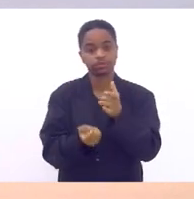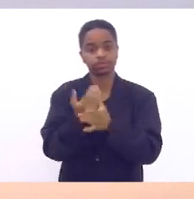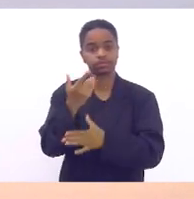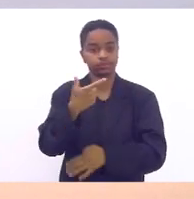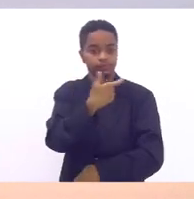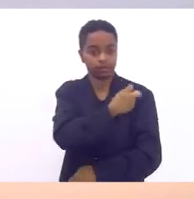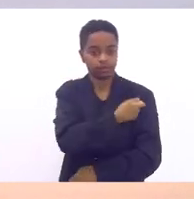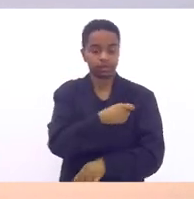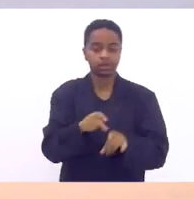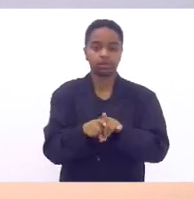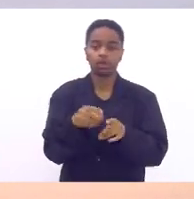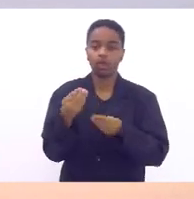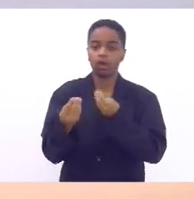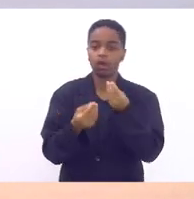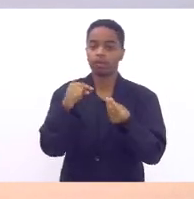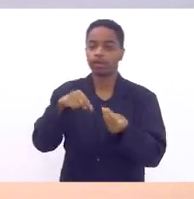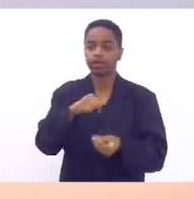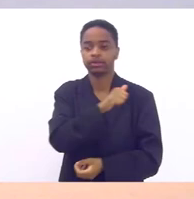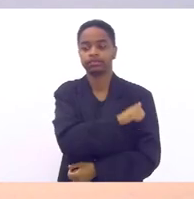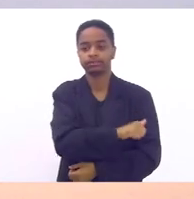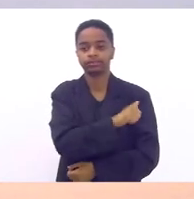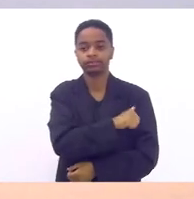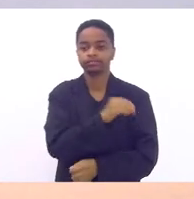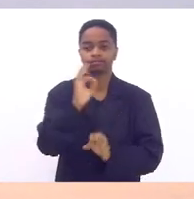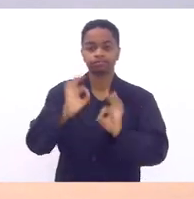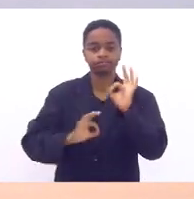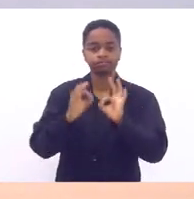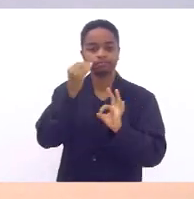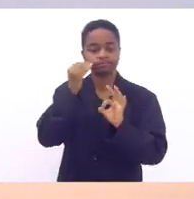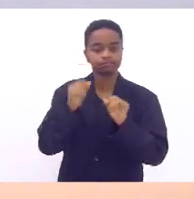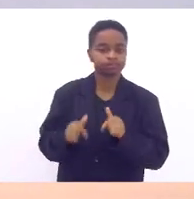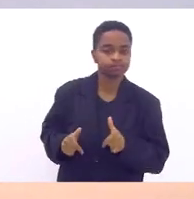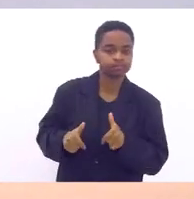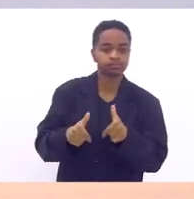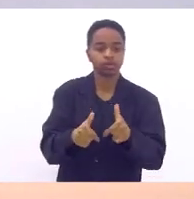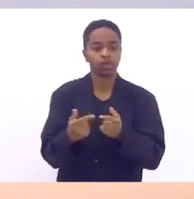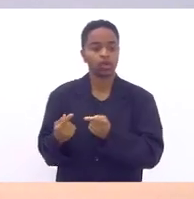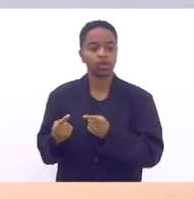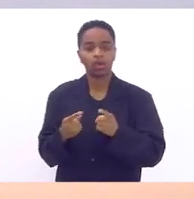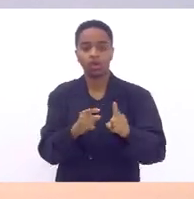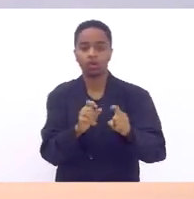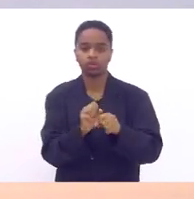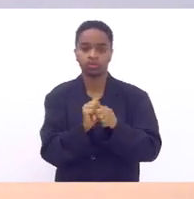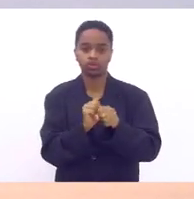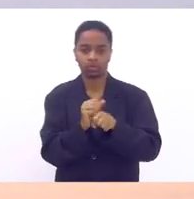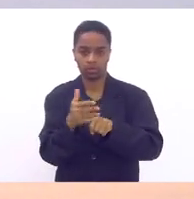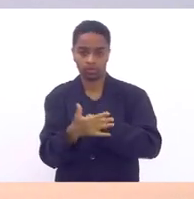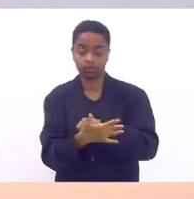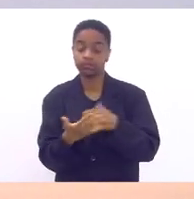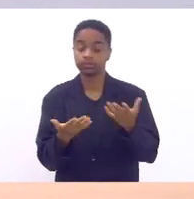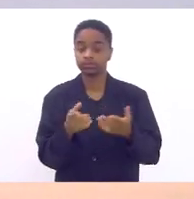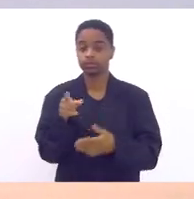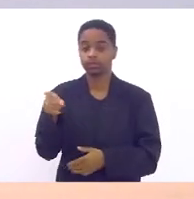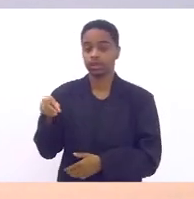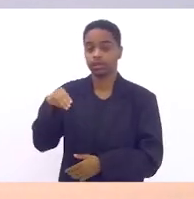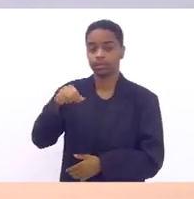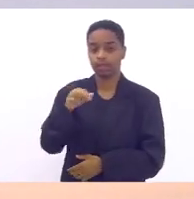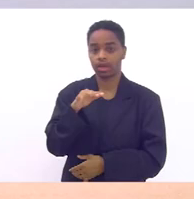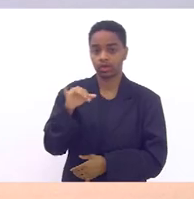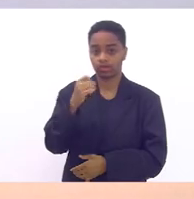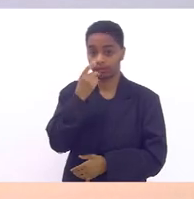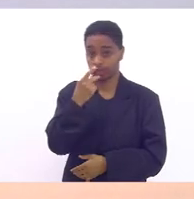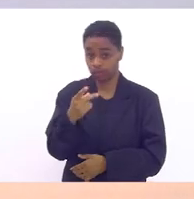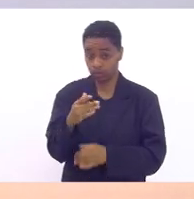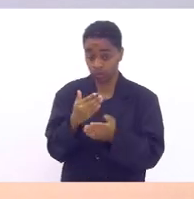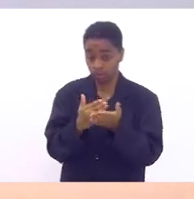estado do Rio de Janeiro se preparou para enfrentar a pandemia E aí Dr máo aquilo que o senhor lá no início falou o